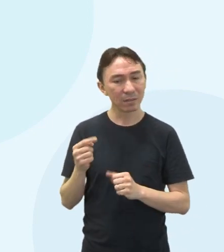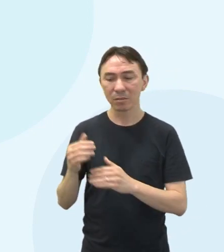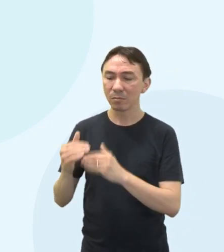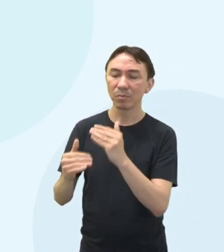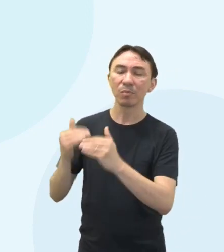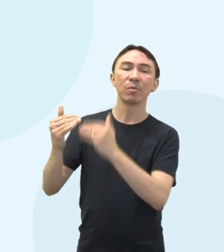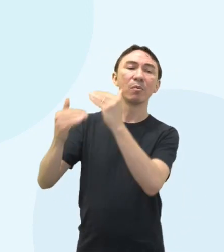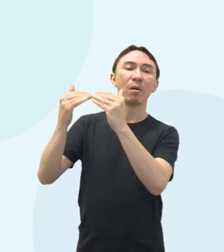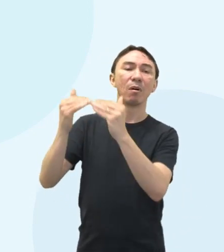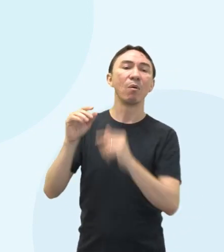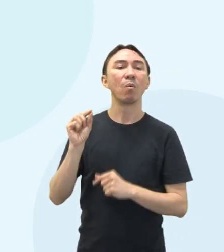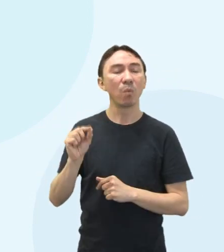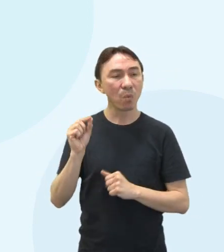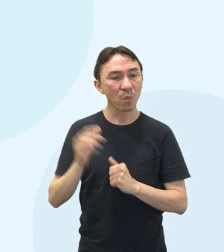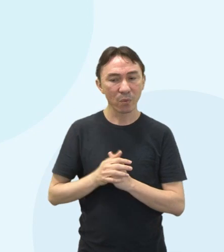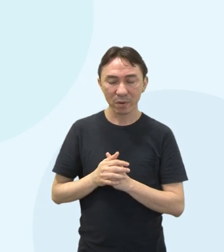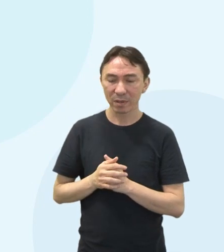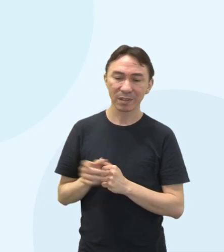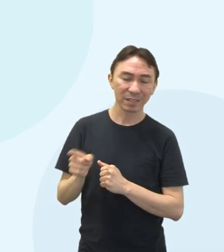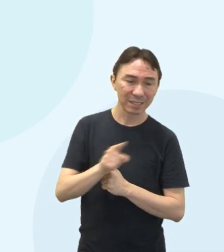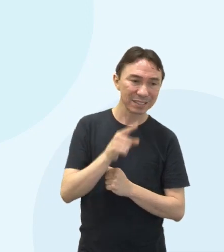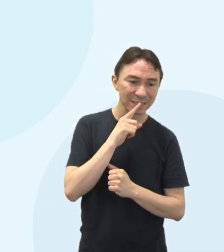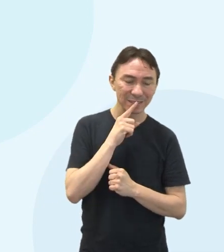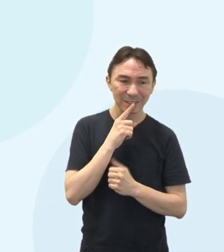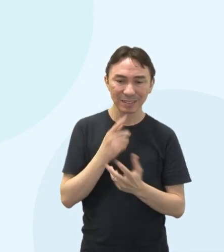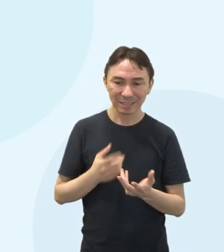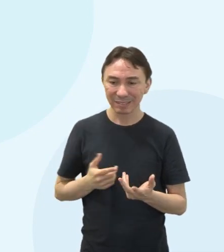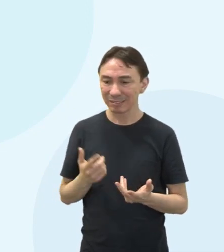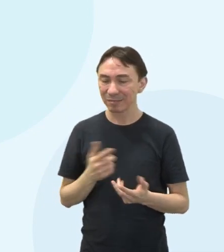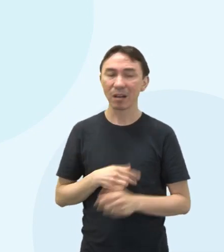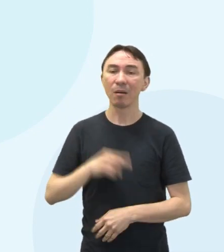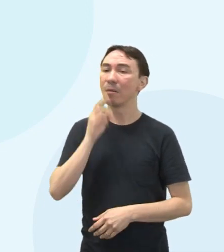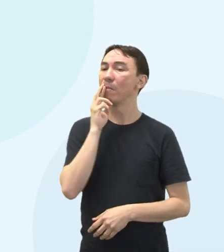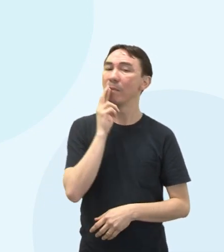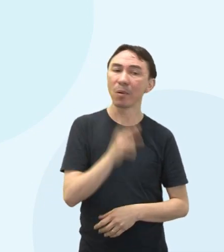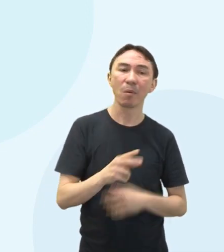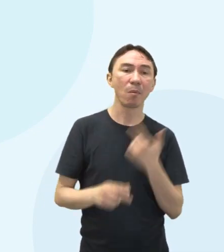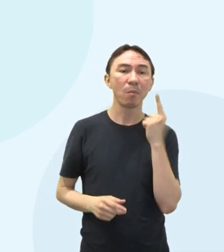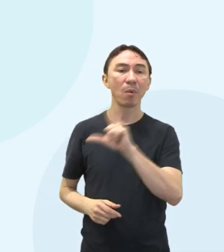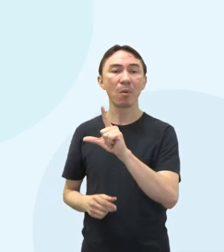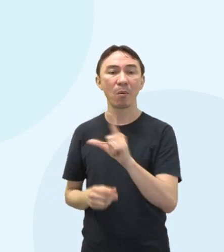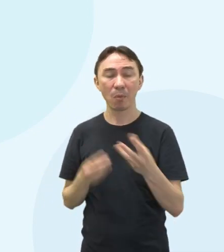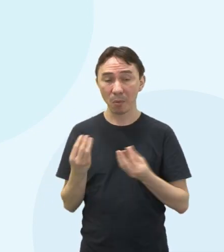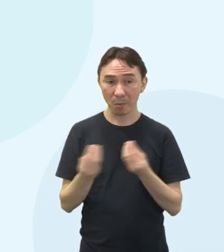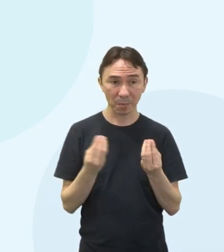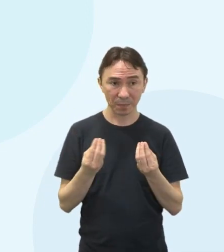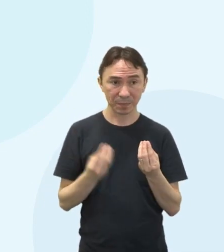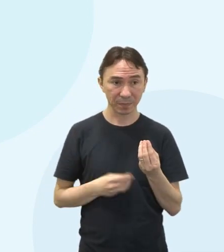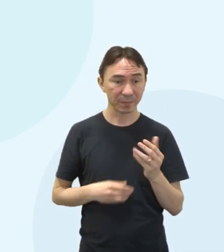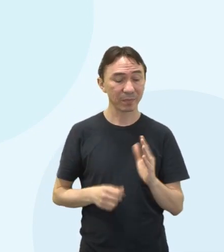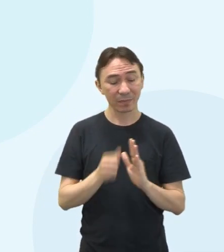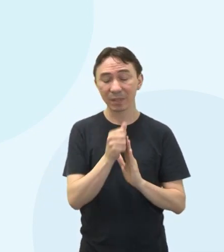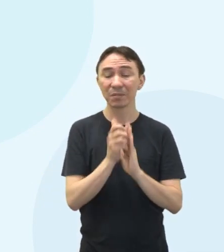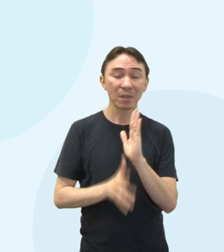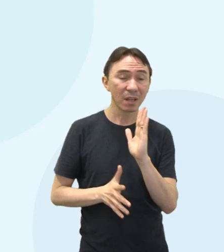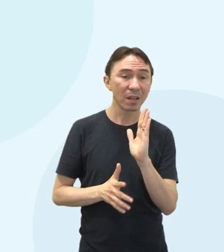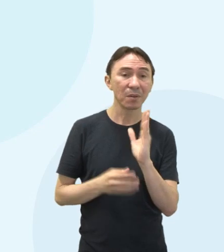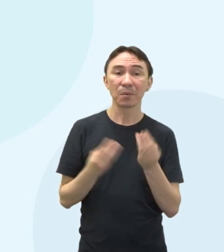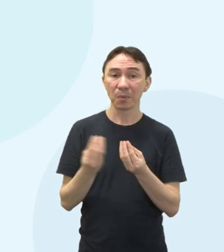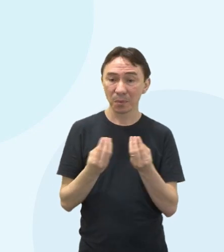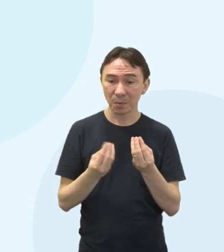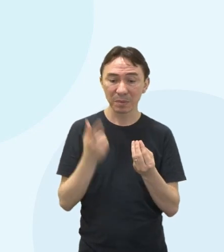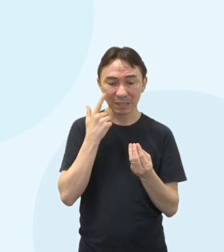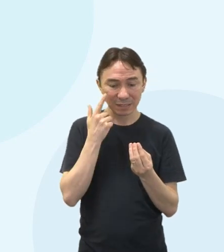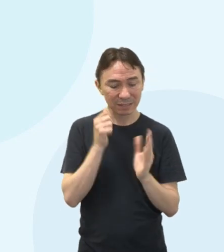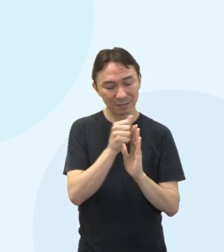desenvolvimento é para se chegar ao resultado né e atividade e nas possíveis formas de